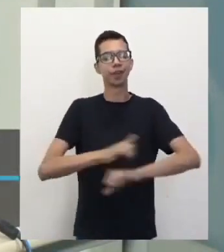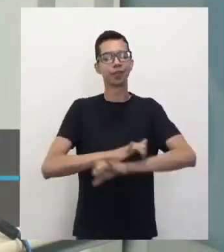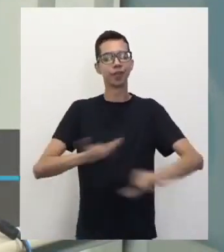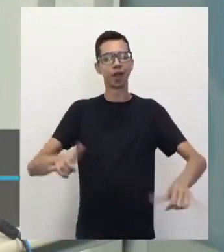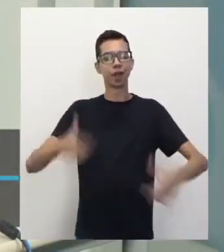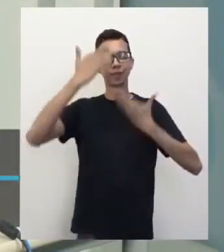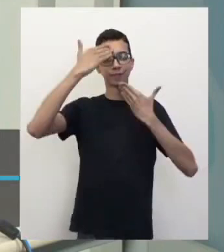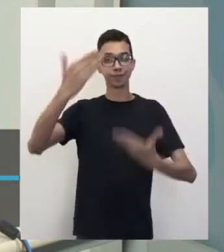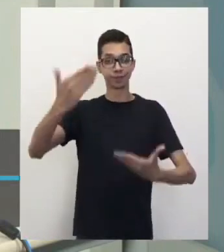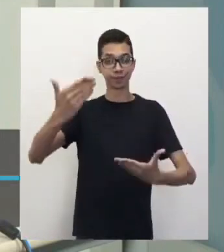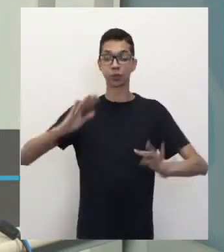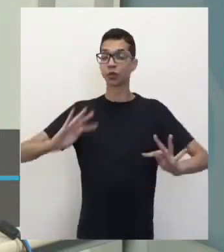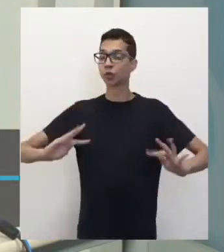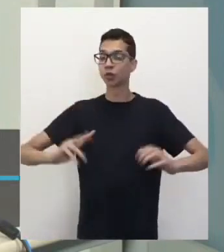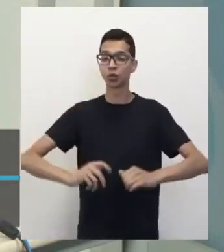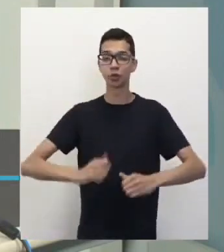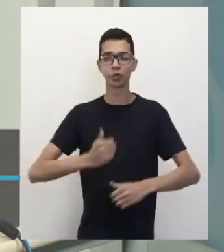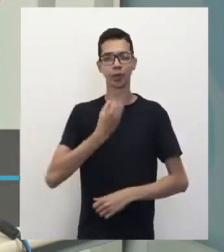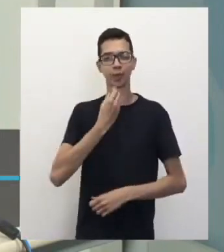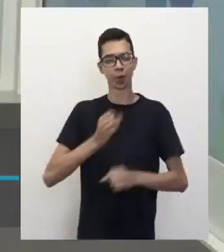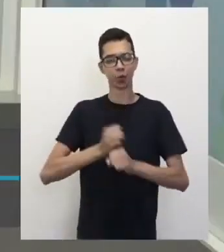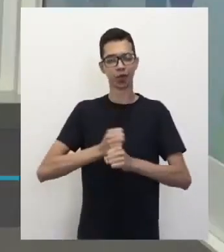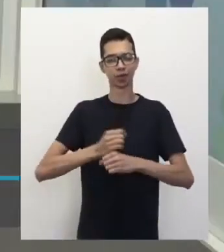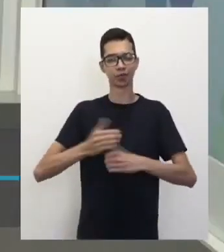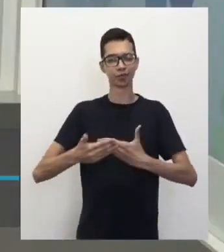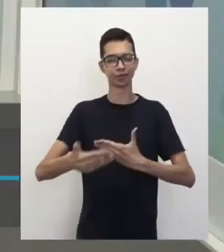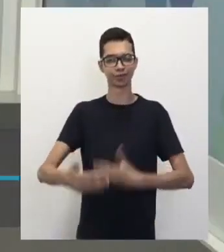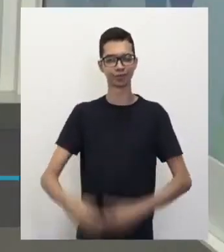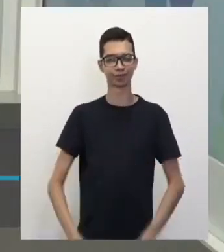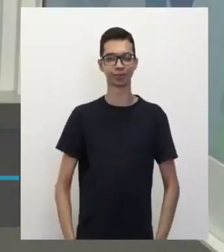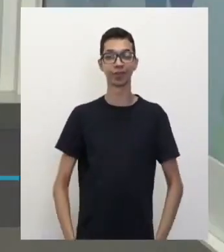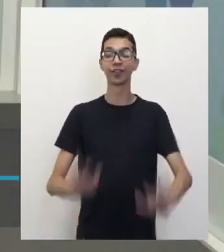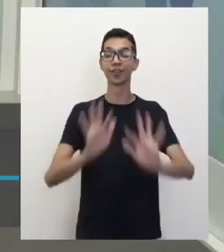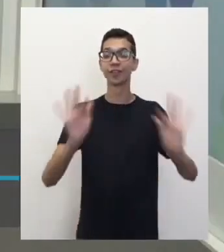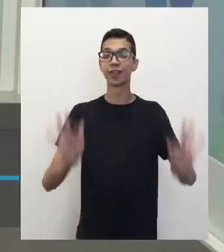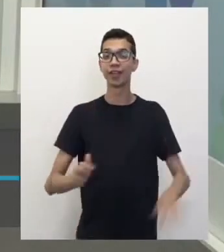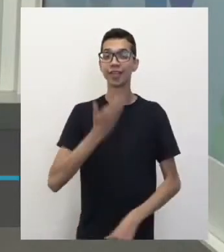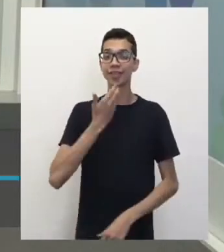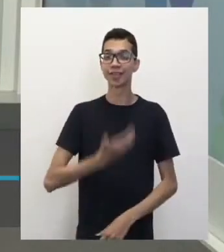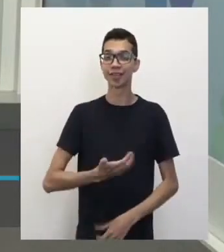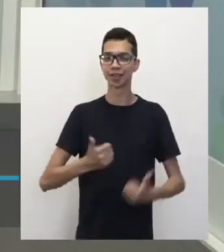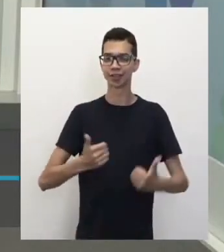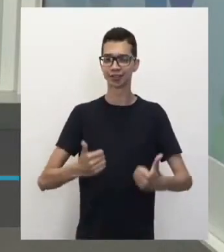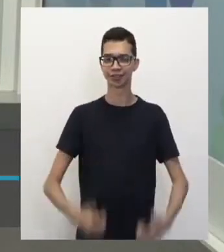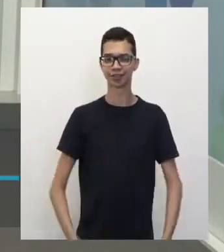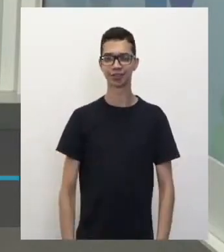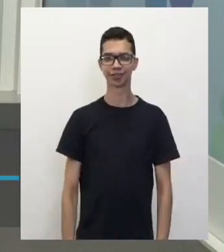gratidão por tudo e um bom ano a todos. Feliz Natal, tudo de bom para todos.